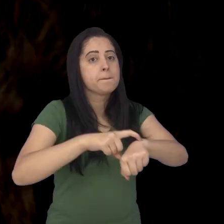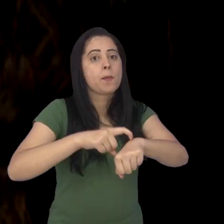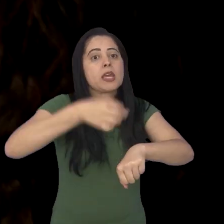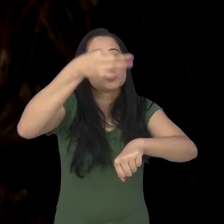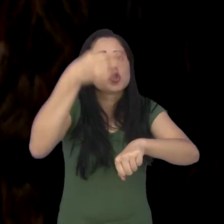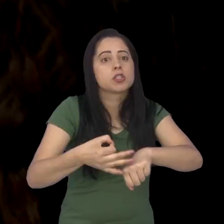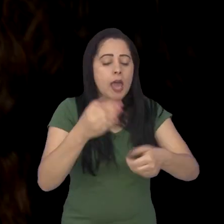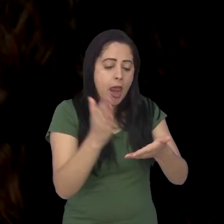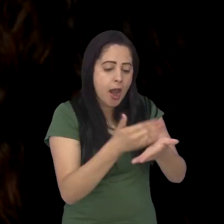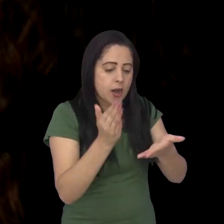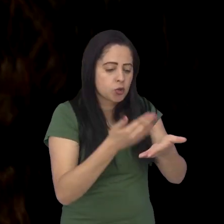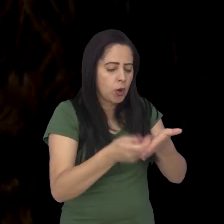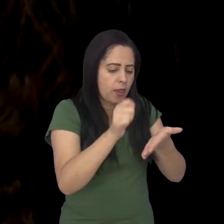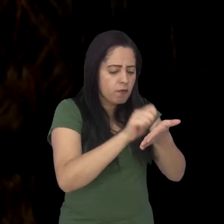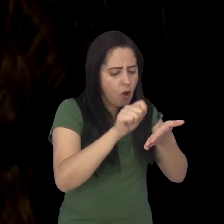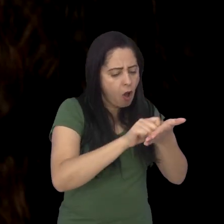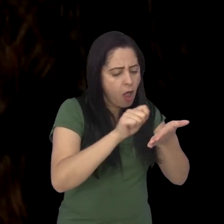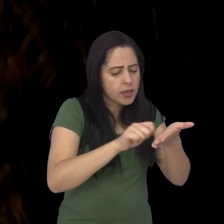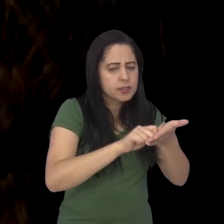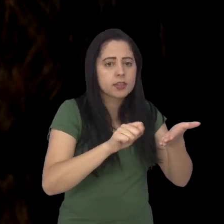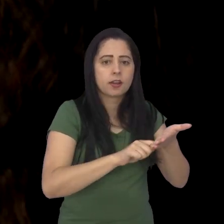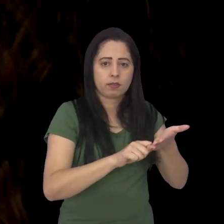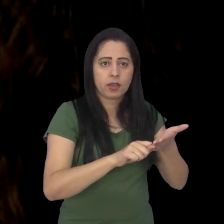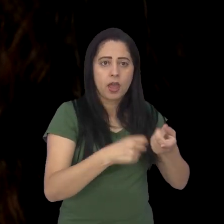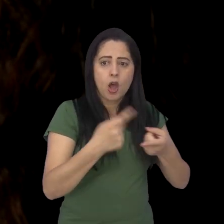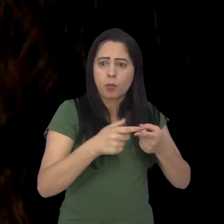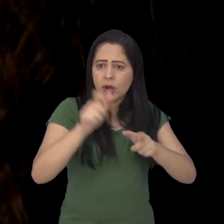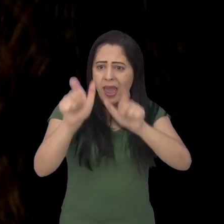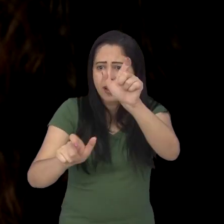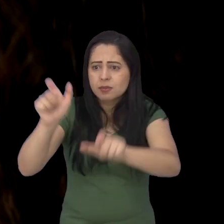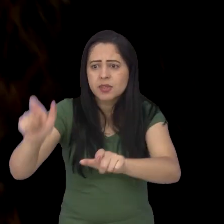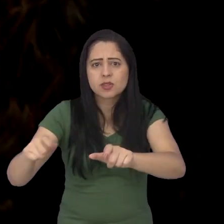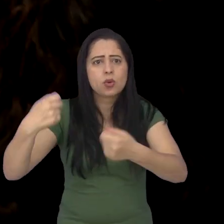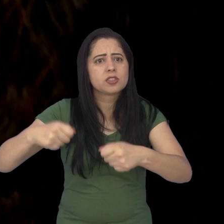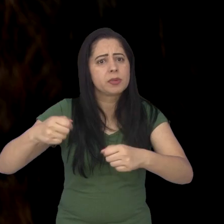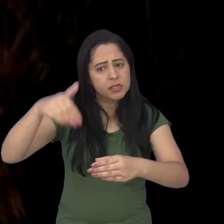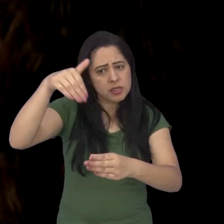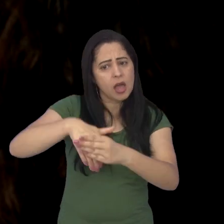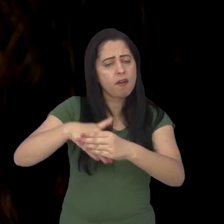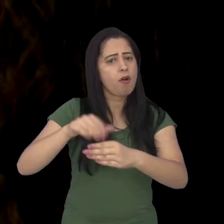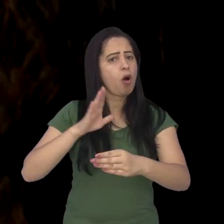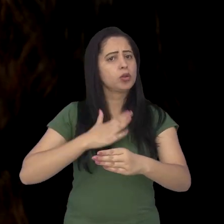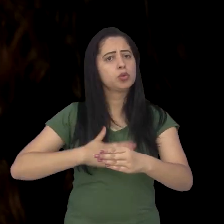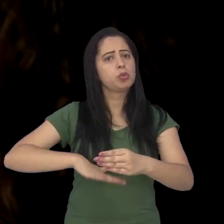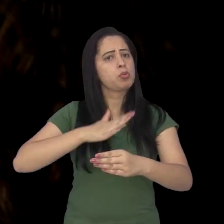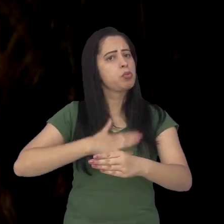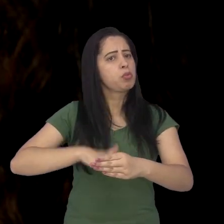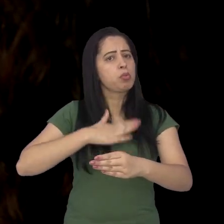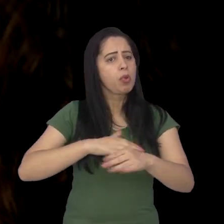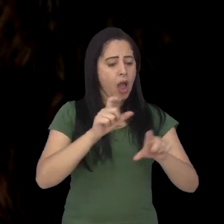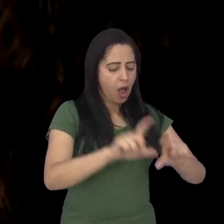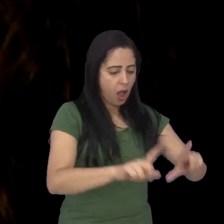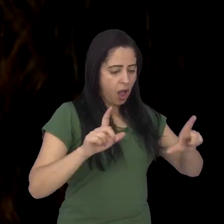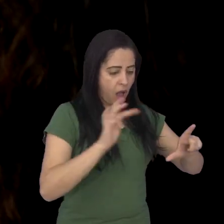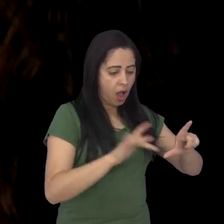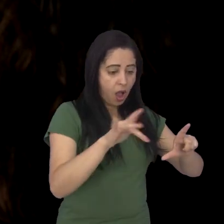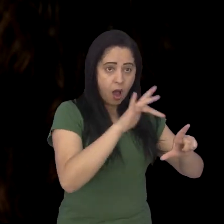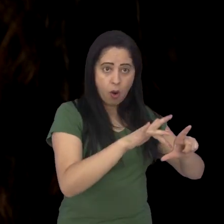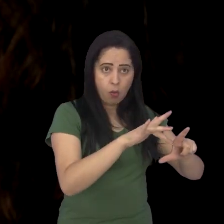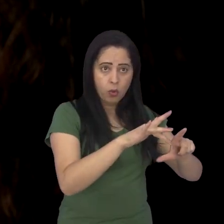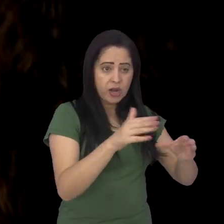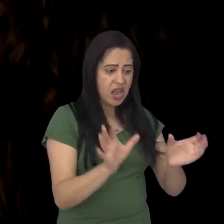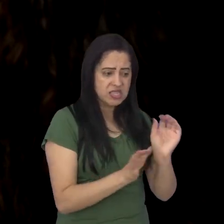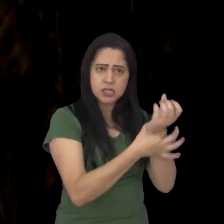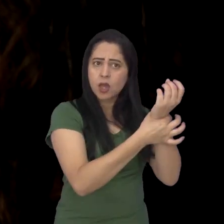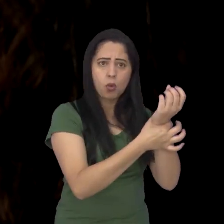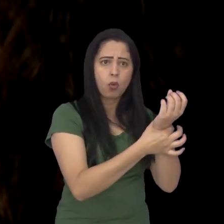escrever o livro, a gente precisa lançar esse livro para as pessoas votarem com tranquilidade, sabendo que a urna é segura,